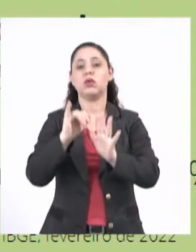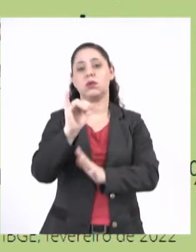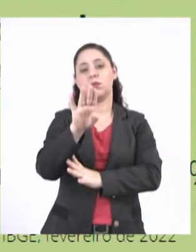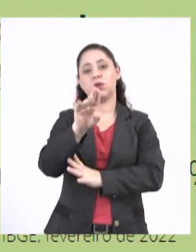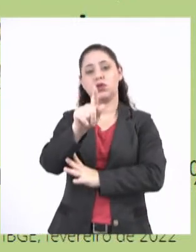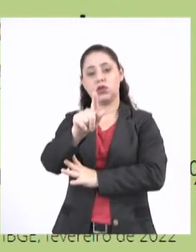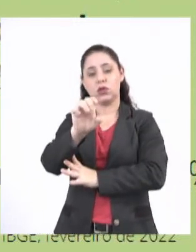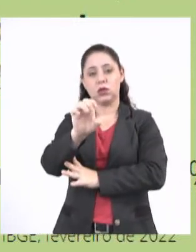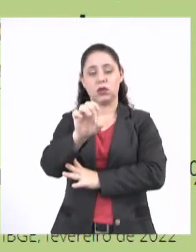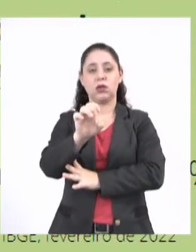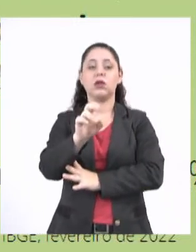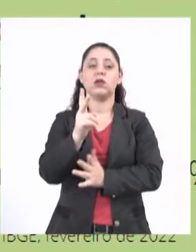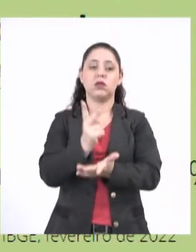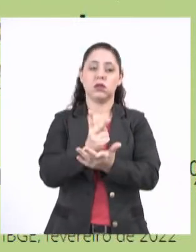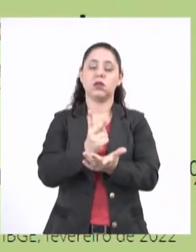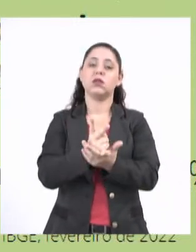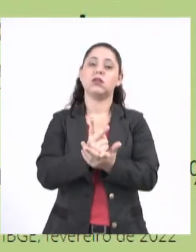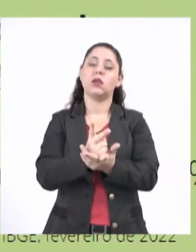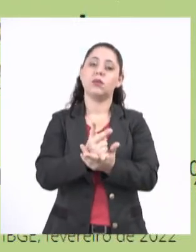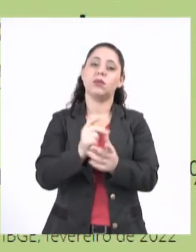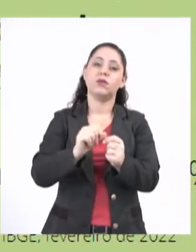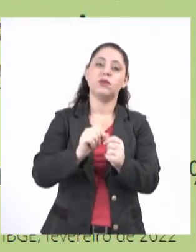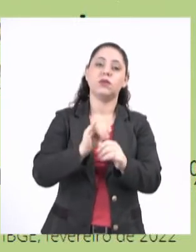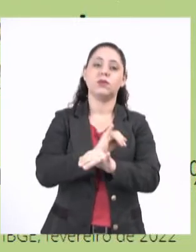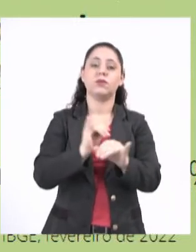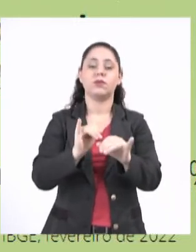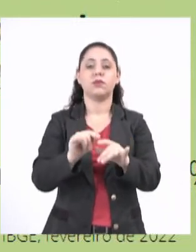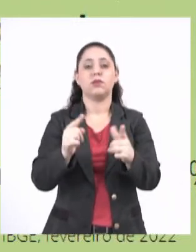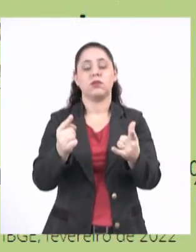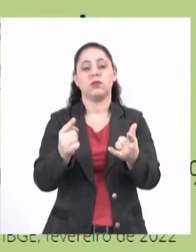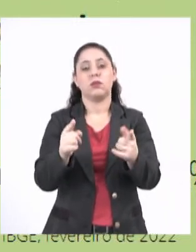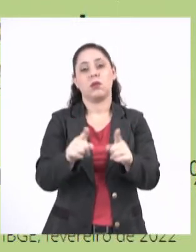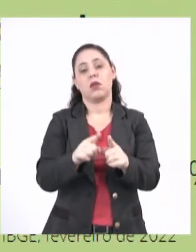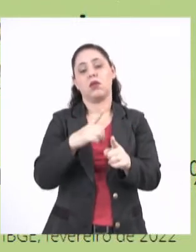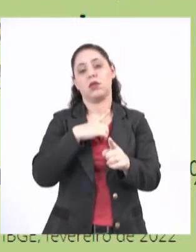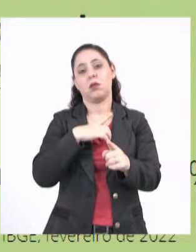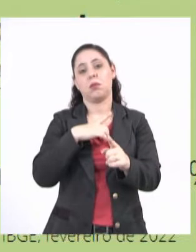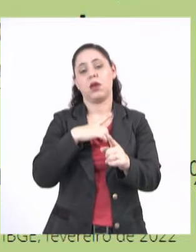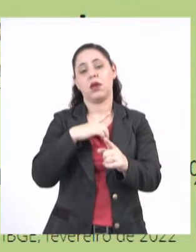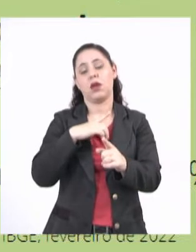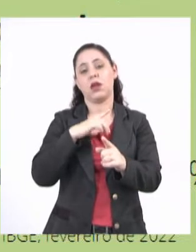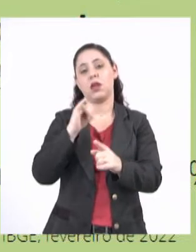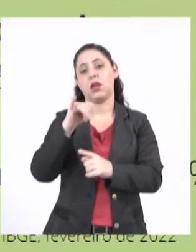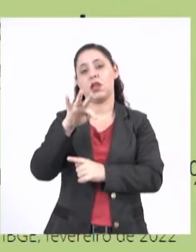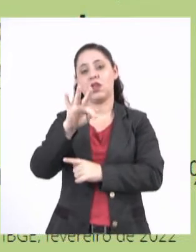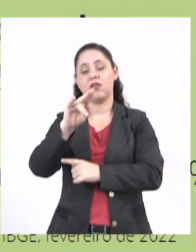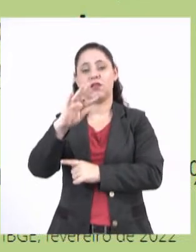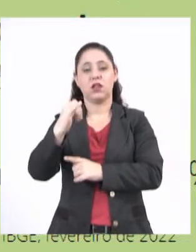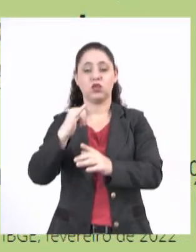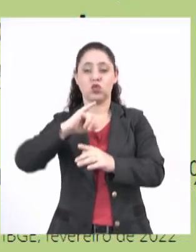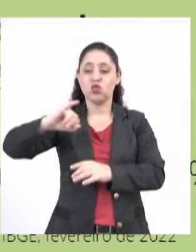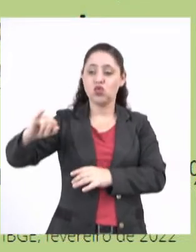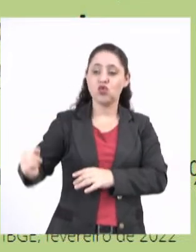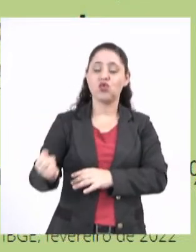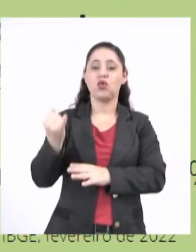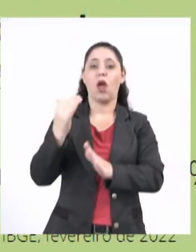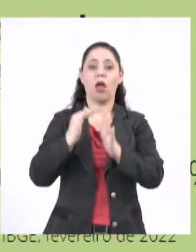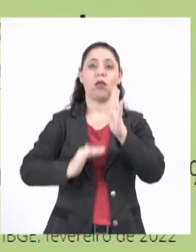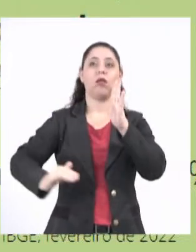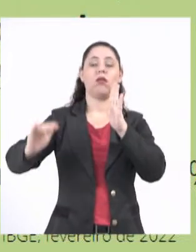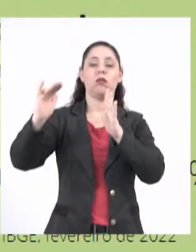ela é contínua, ela não para, né? E a gente conta ainda aí com uma inflação acumulada nos últimos 12 meses de